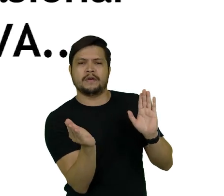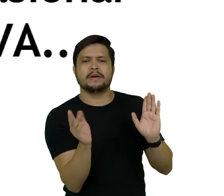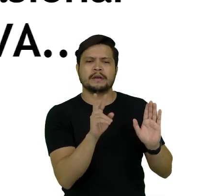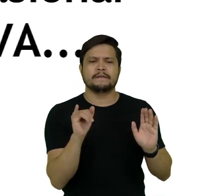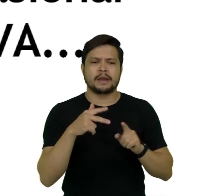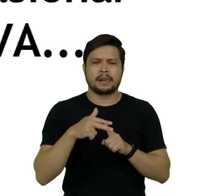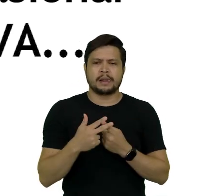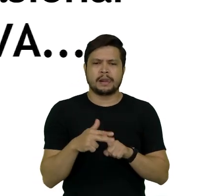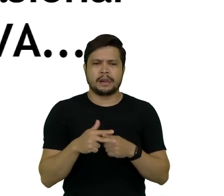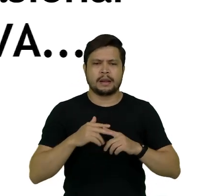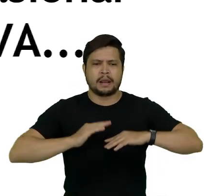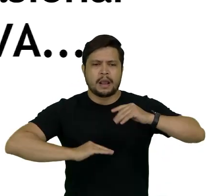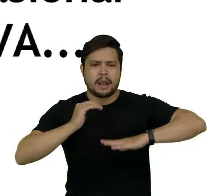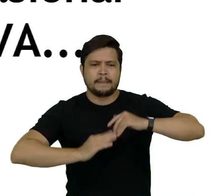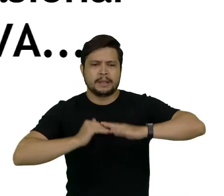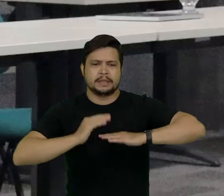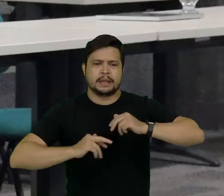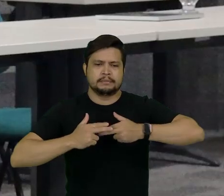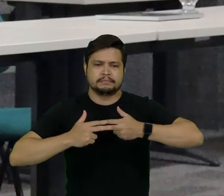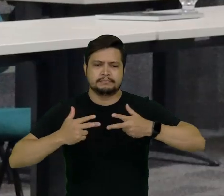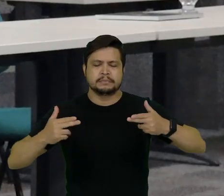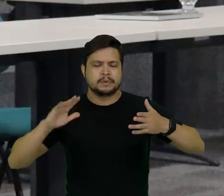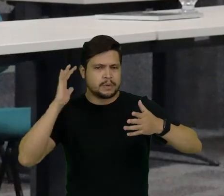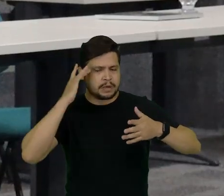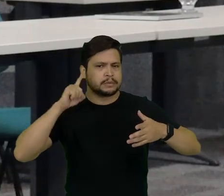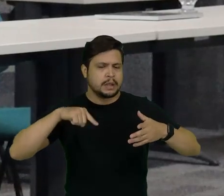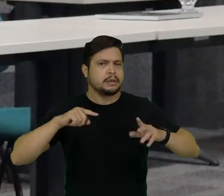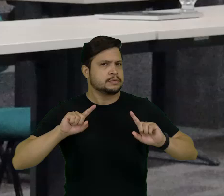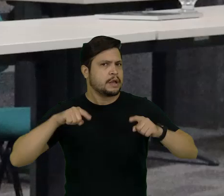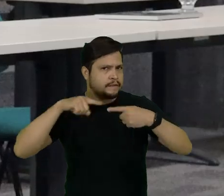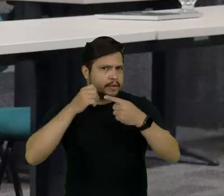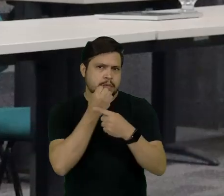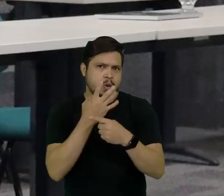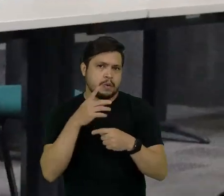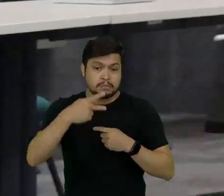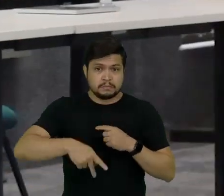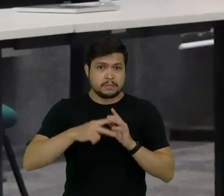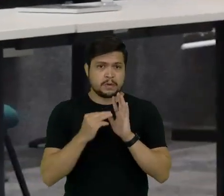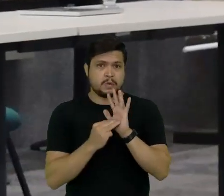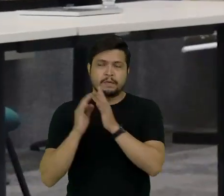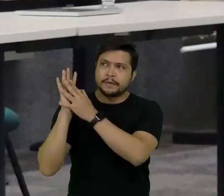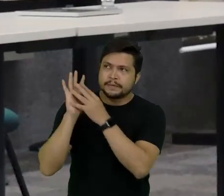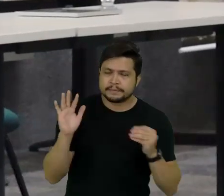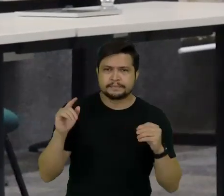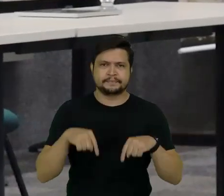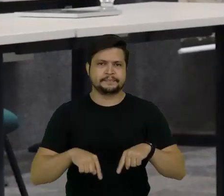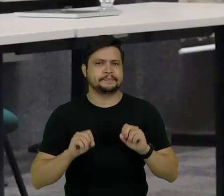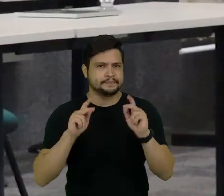outras habilidades. E eu achei isso muito legal, acho que é um desafio bom para o pessoal daqui da UVA